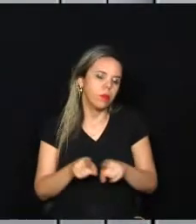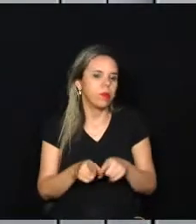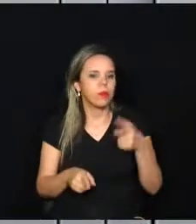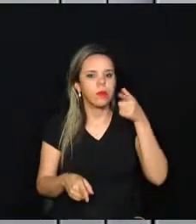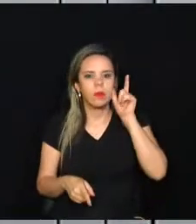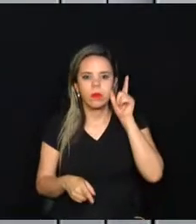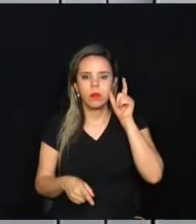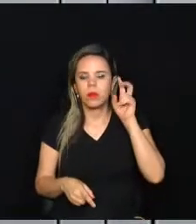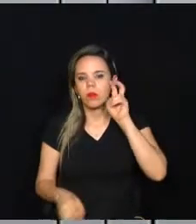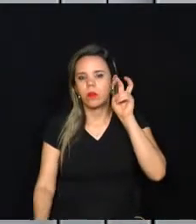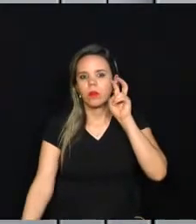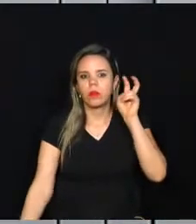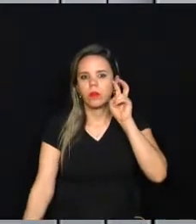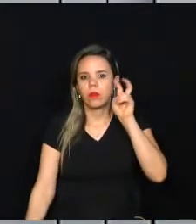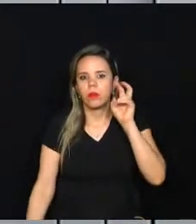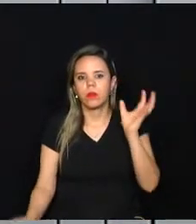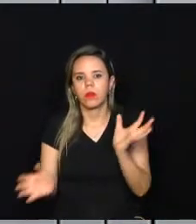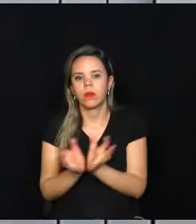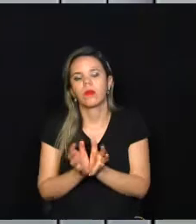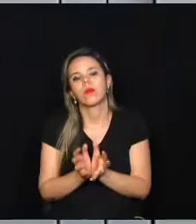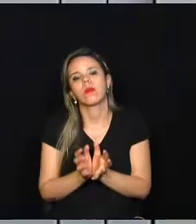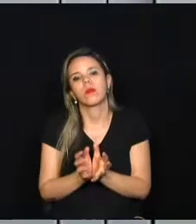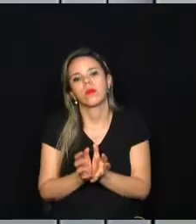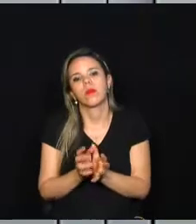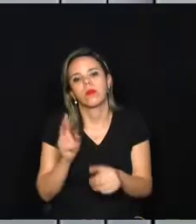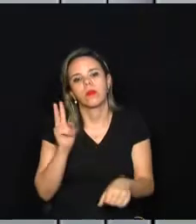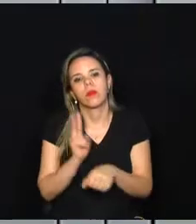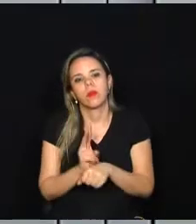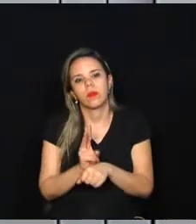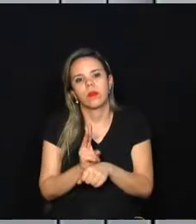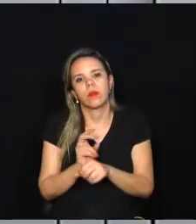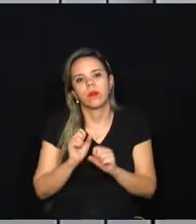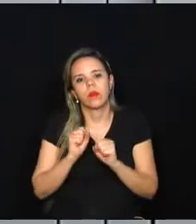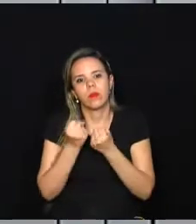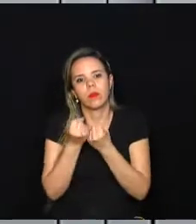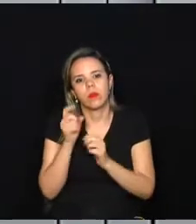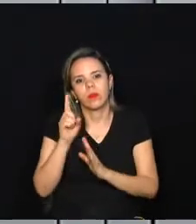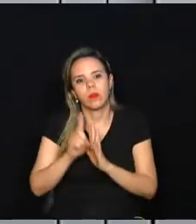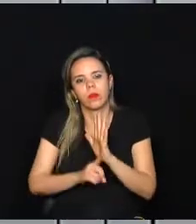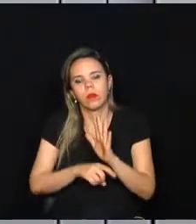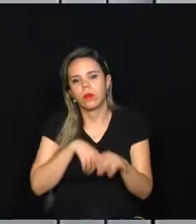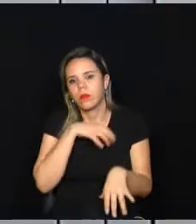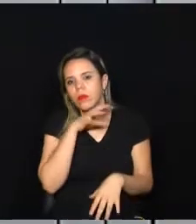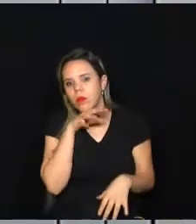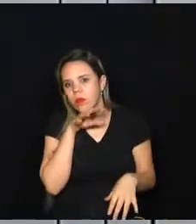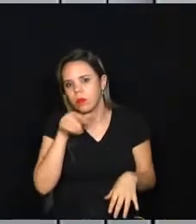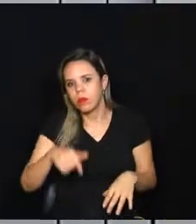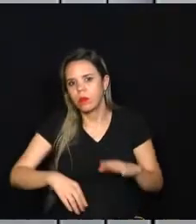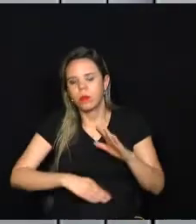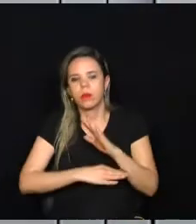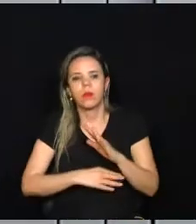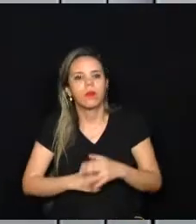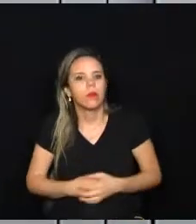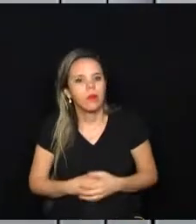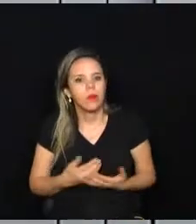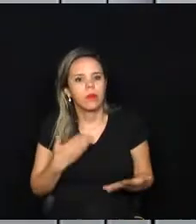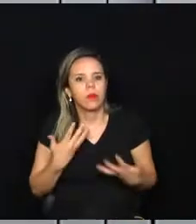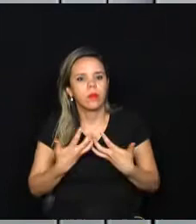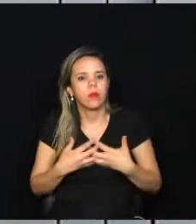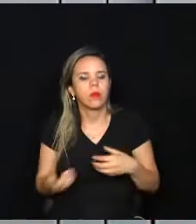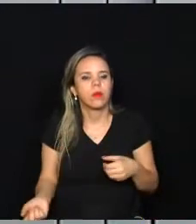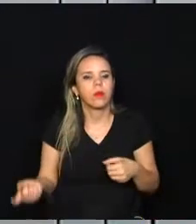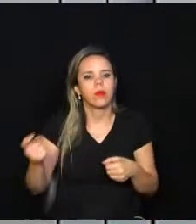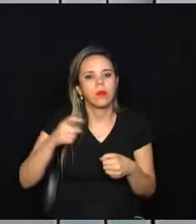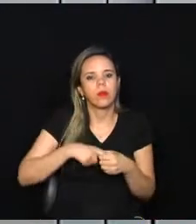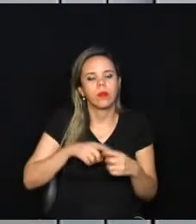na quinta-feira, a Comissão Permanente de Proteção e Defesa dos Direitos dos Animais, aqui da Câmara, debateu o retorno